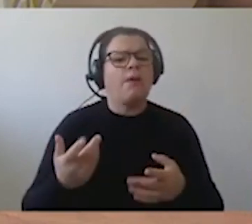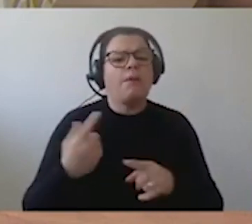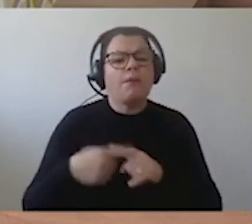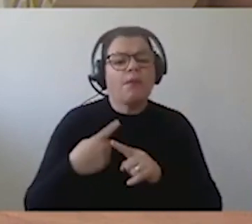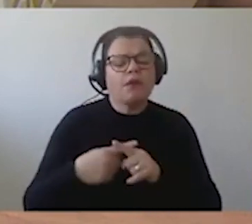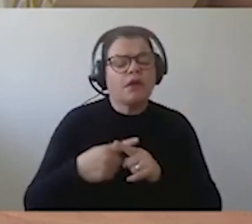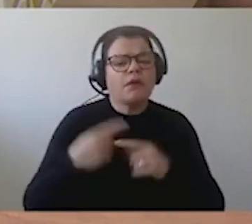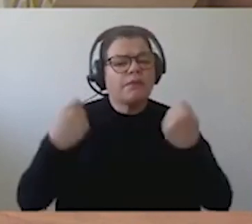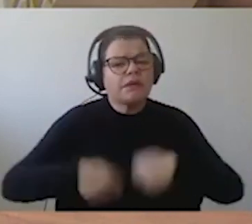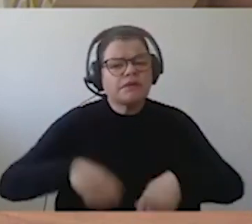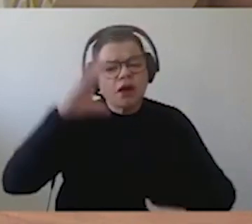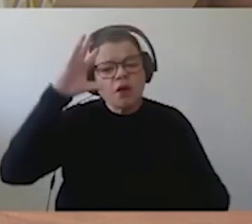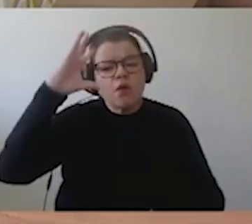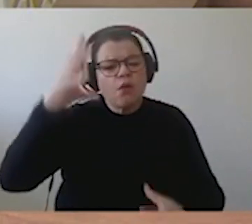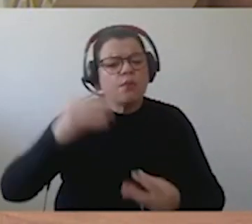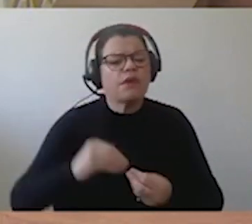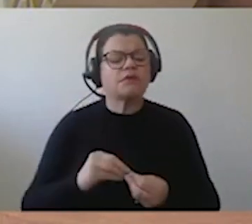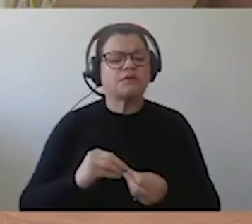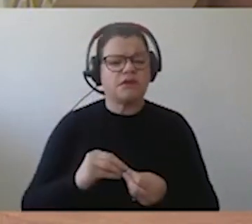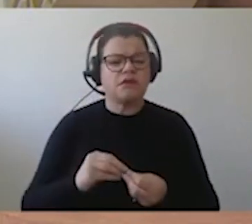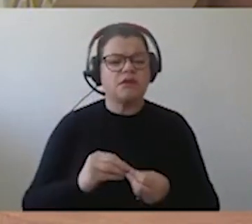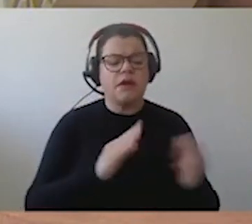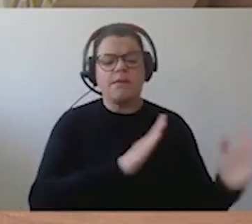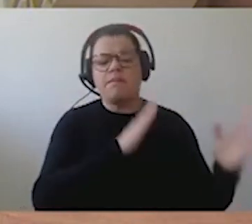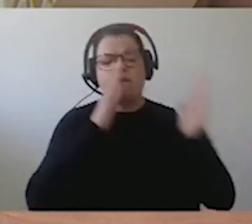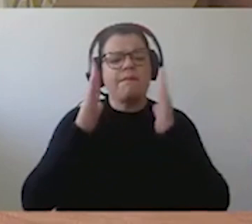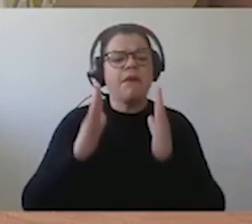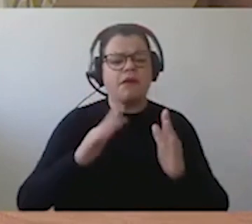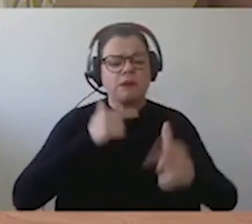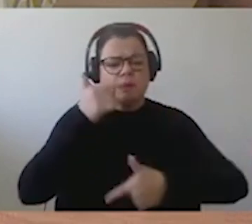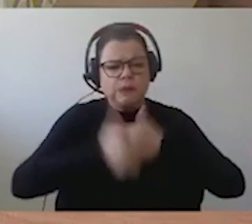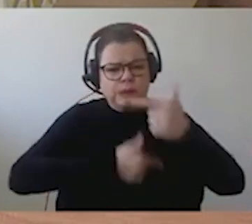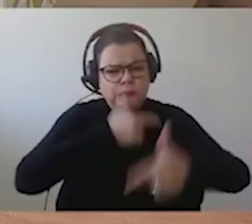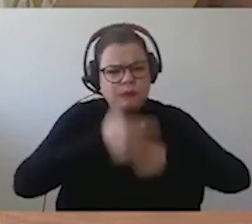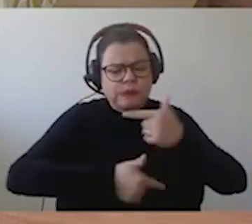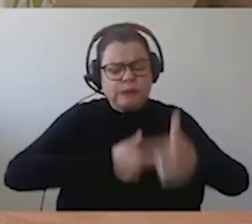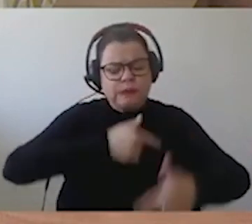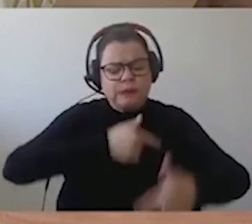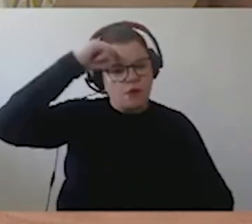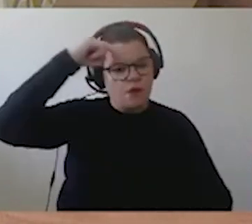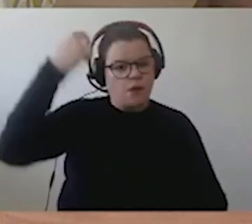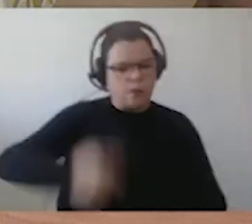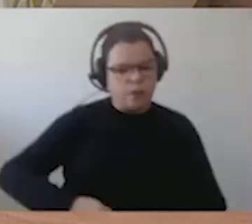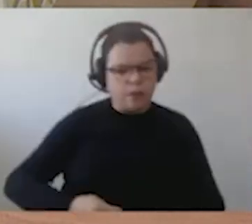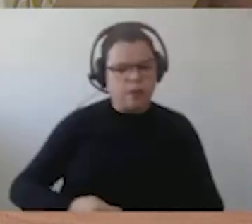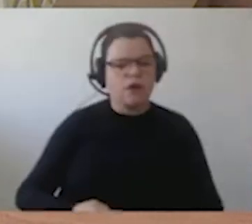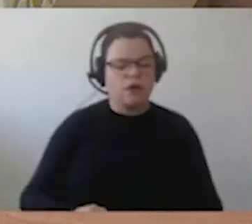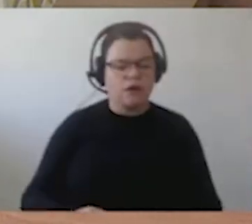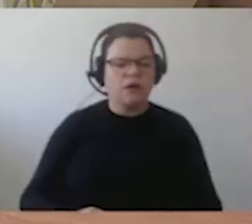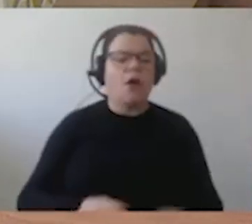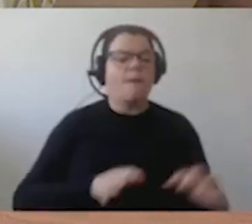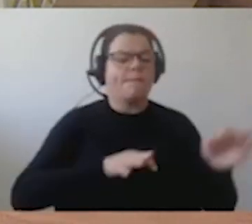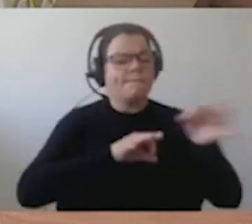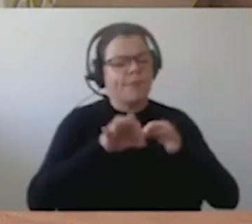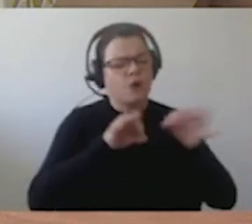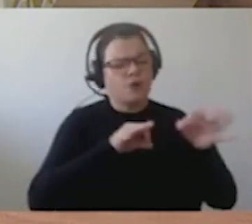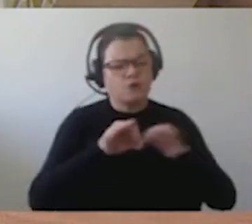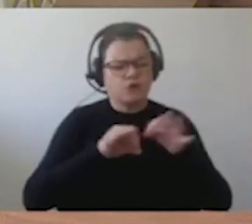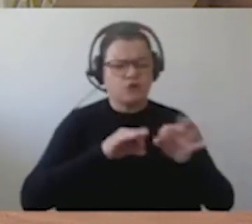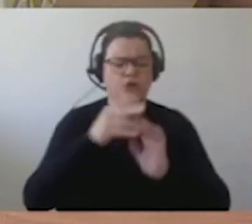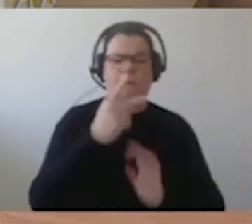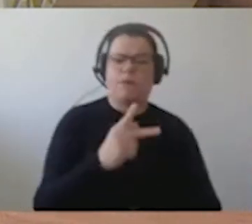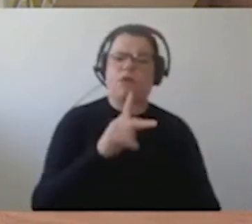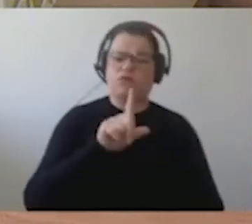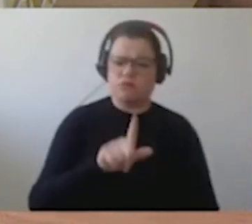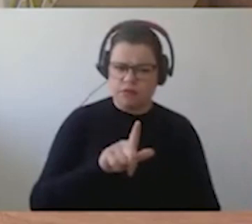de como as coisas se sucederam nesse período de trabalho árduo posso dizer assim desde que os projetos de lei chegaram a essa casa primeiro